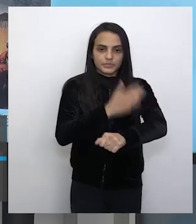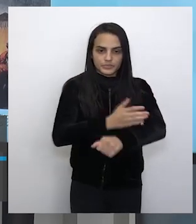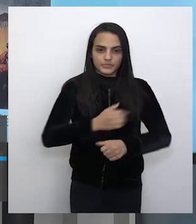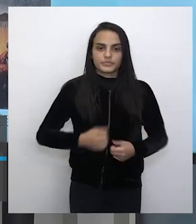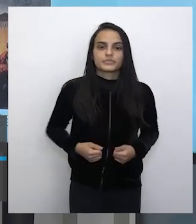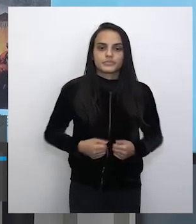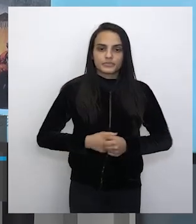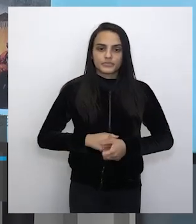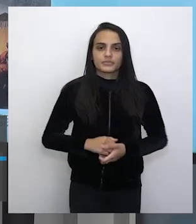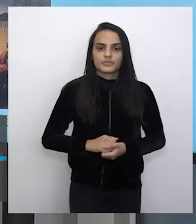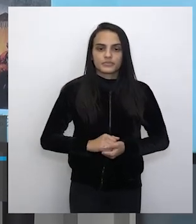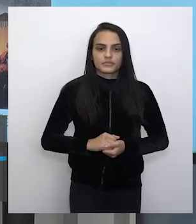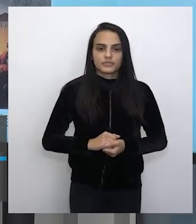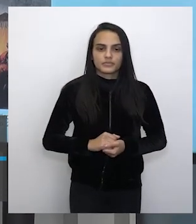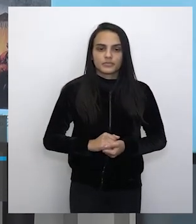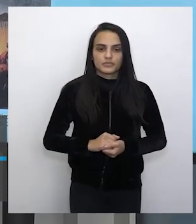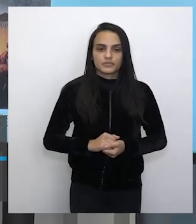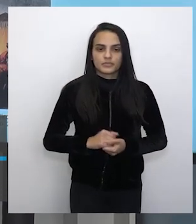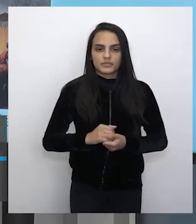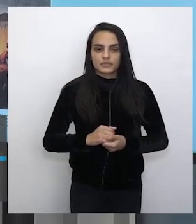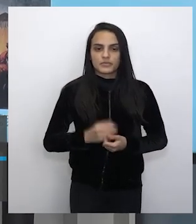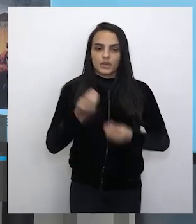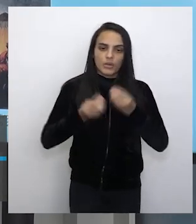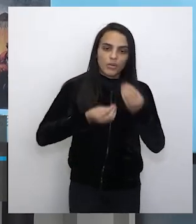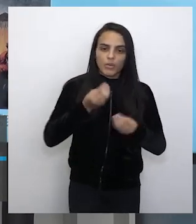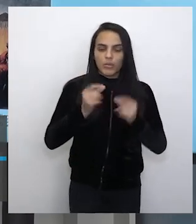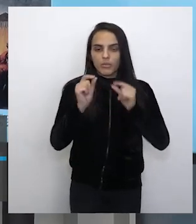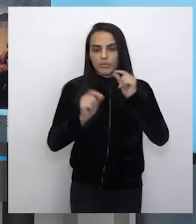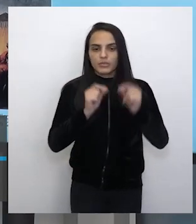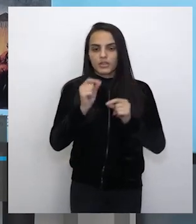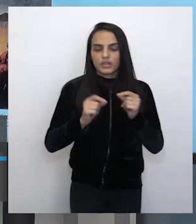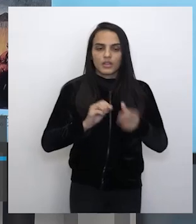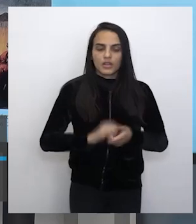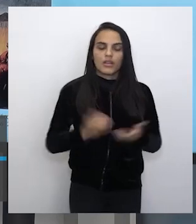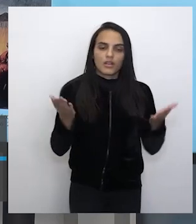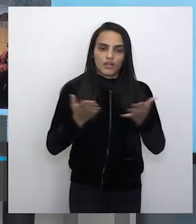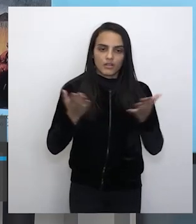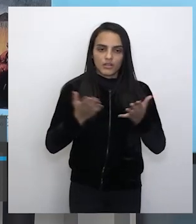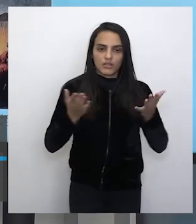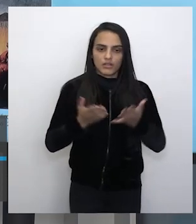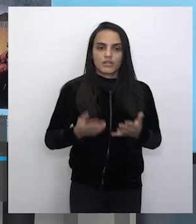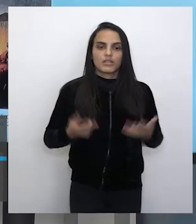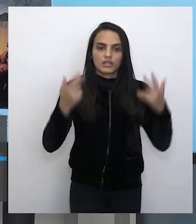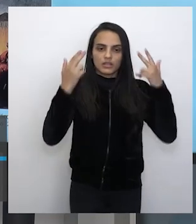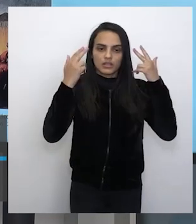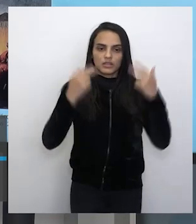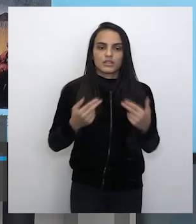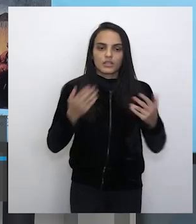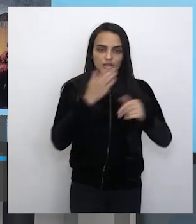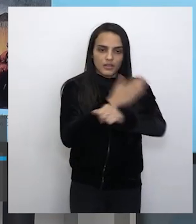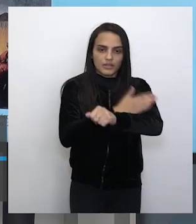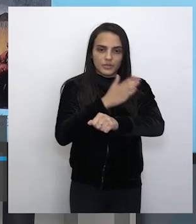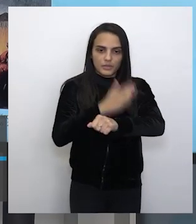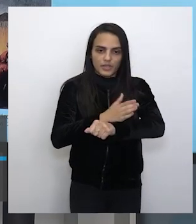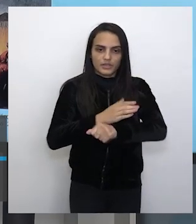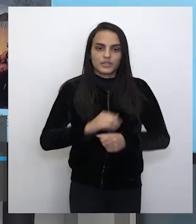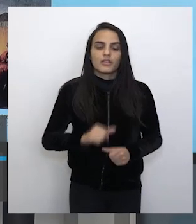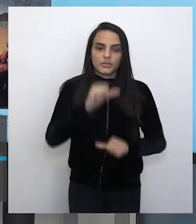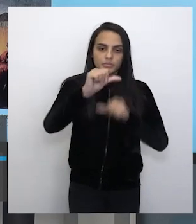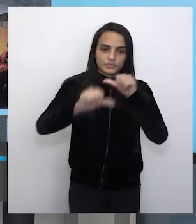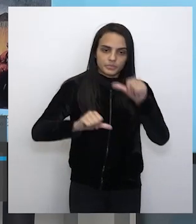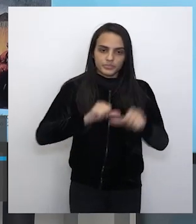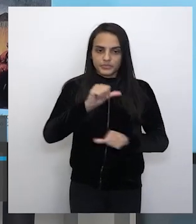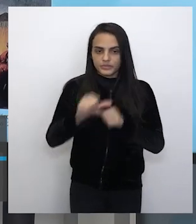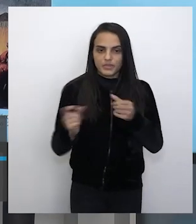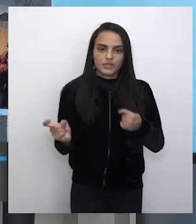né? Como ela era entretenimento lá, né, na Antiguidade Clássica, agora, na Idade Média, ela vai mudar essa função. Ela